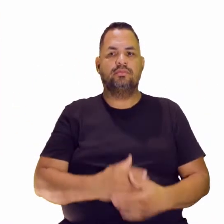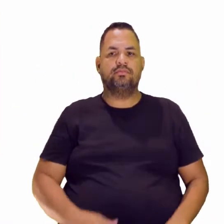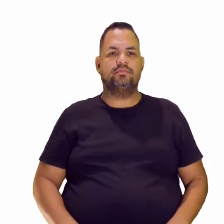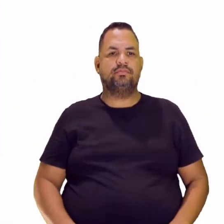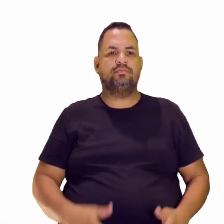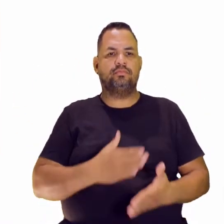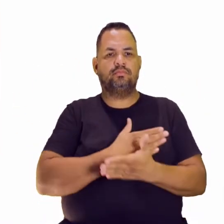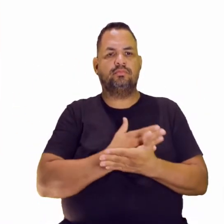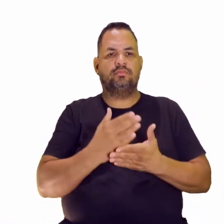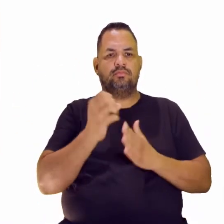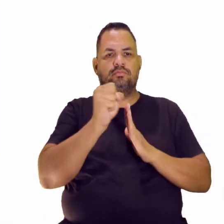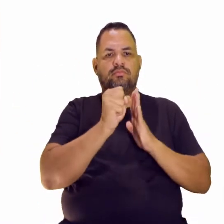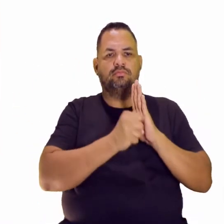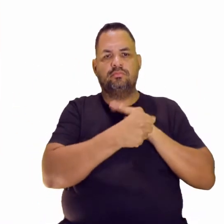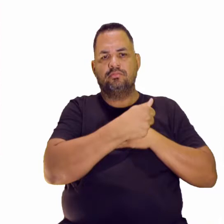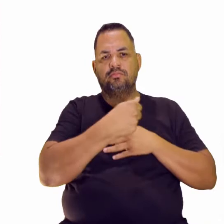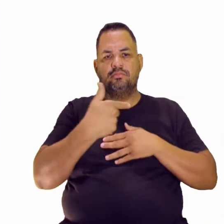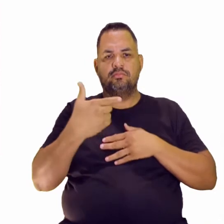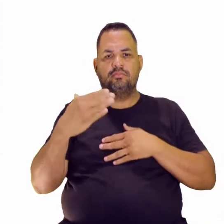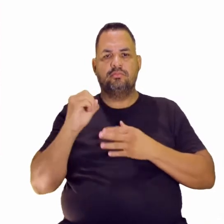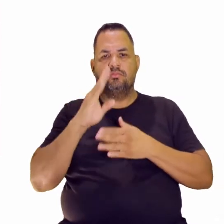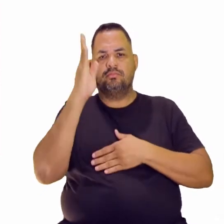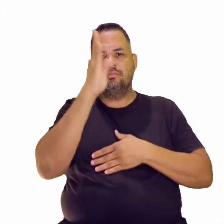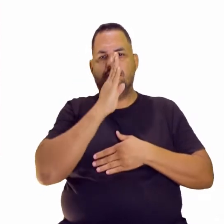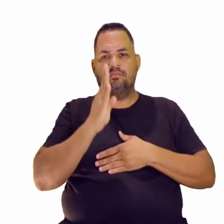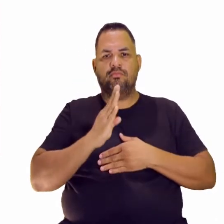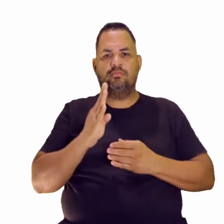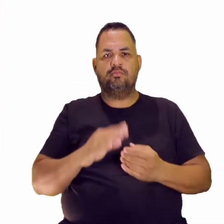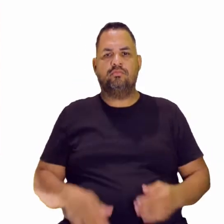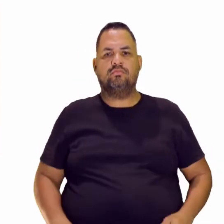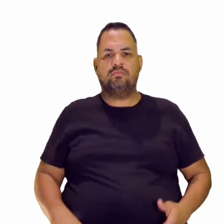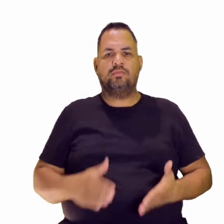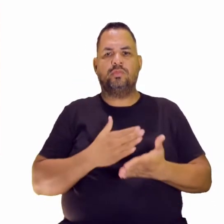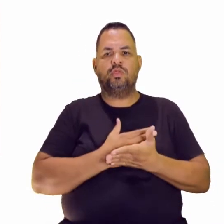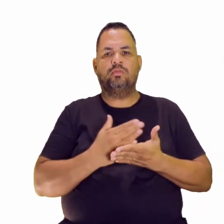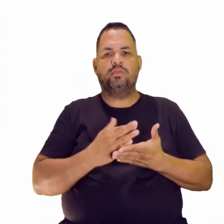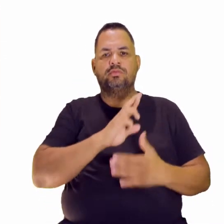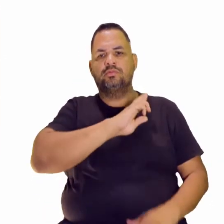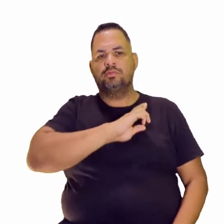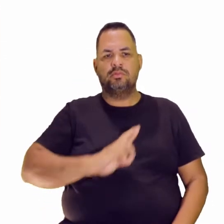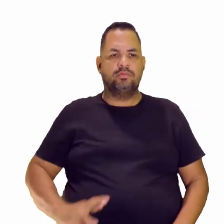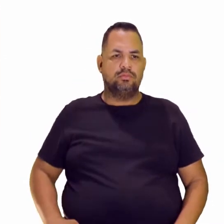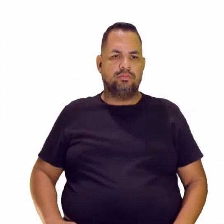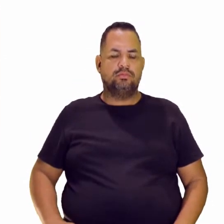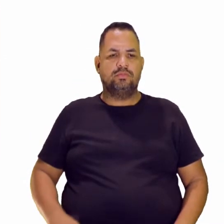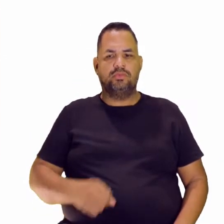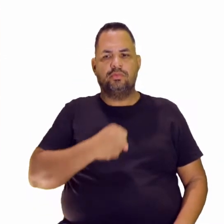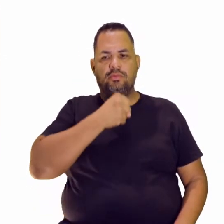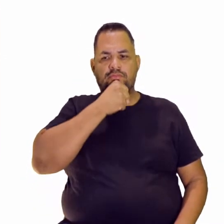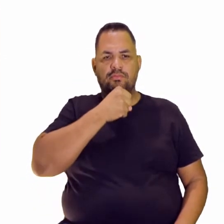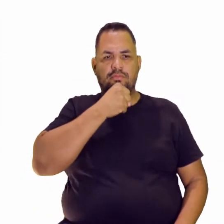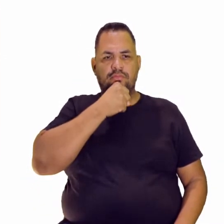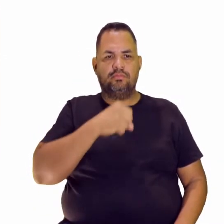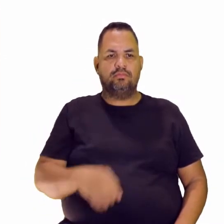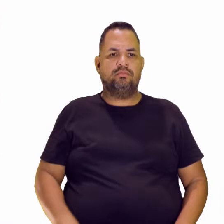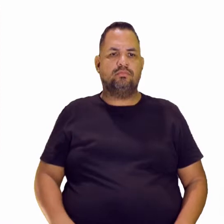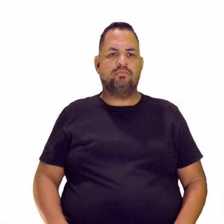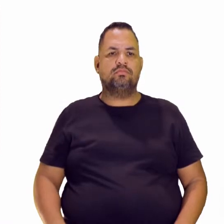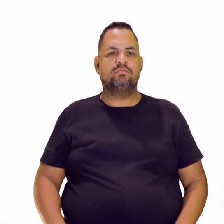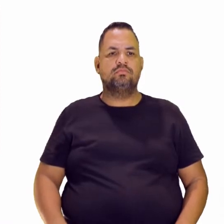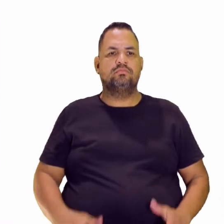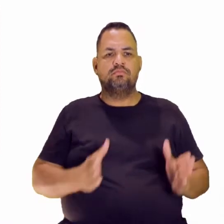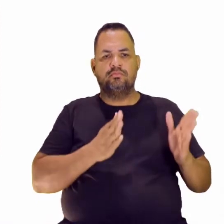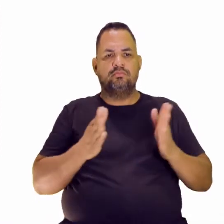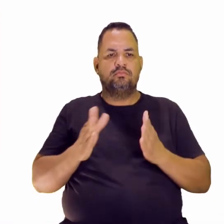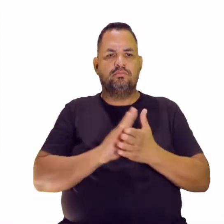No início do século XX, o Brasil vivia o início da República Velha, que durou